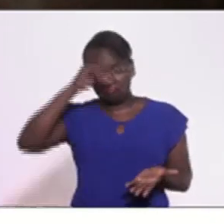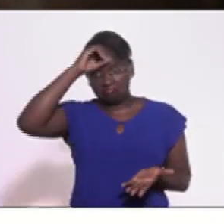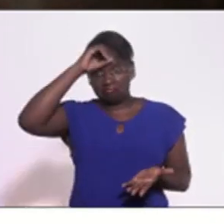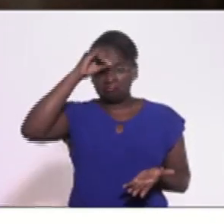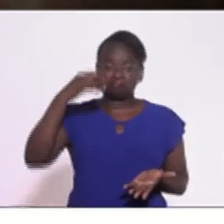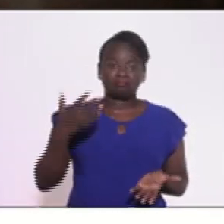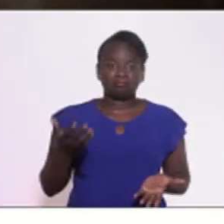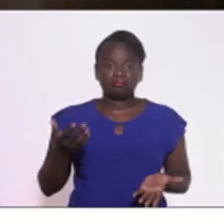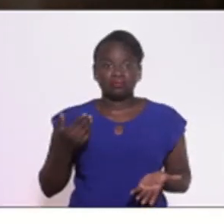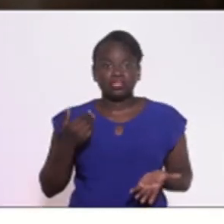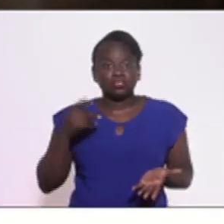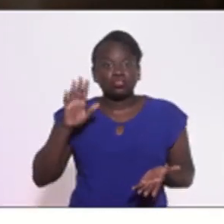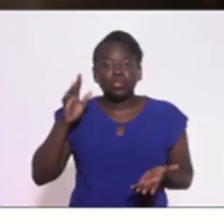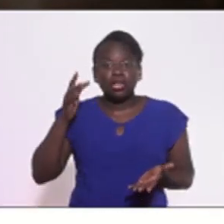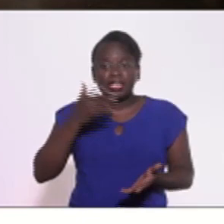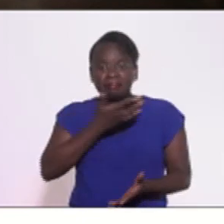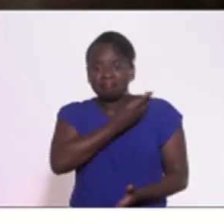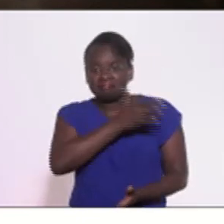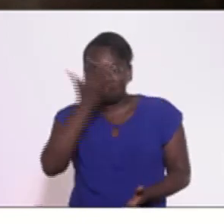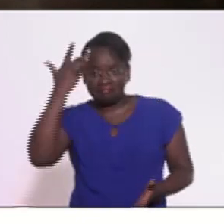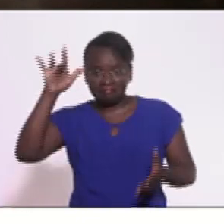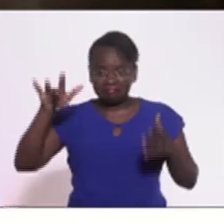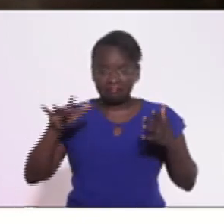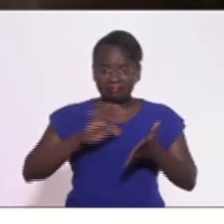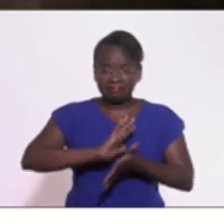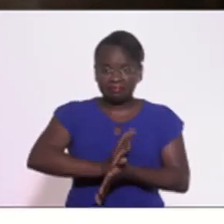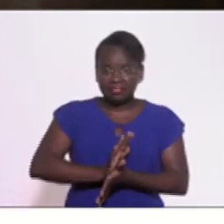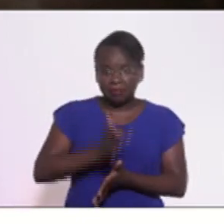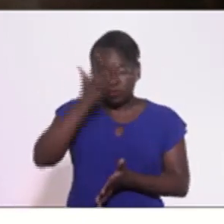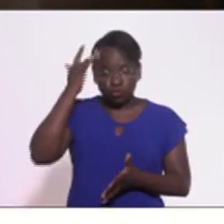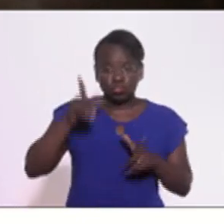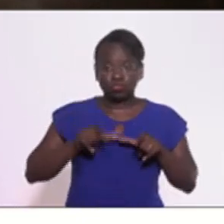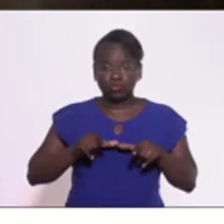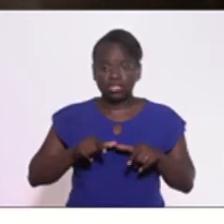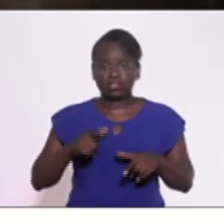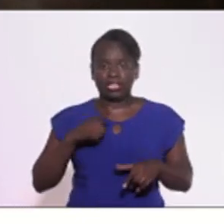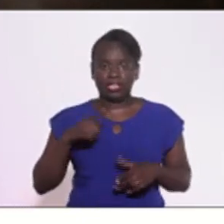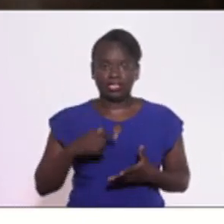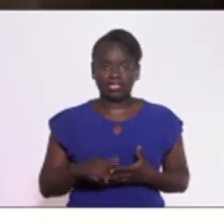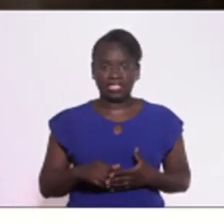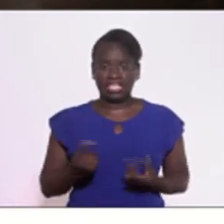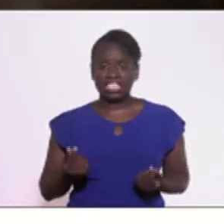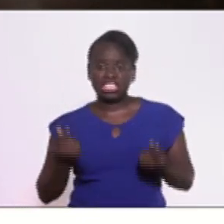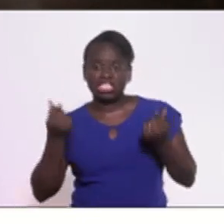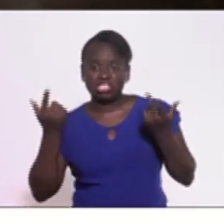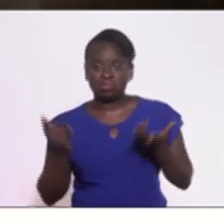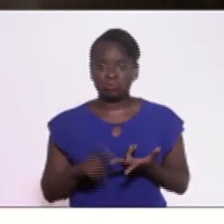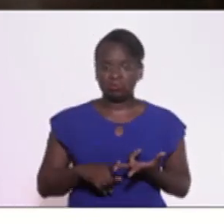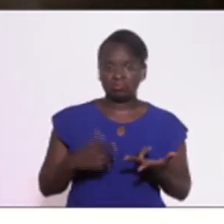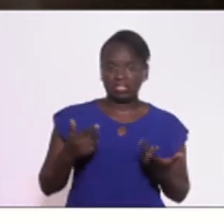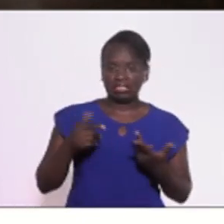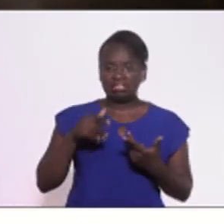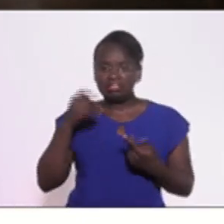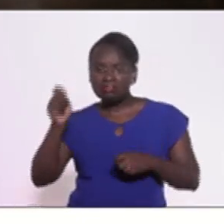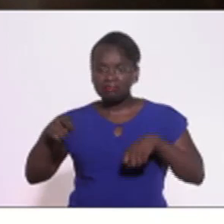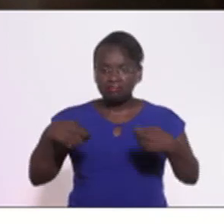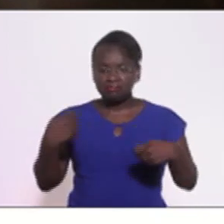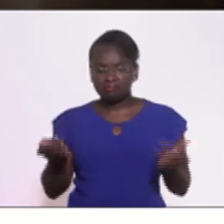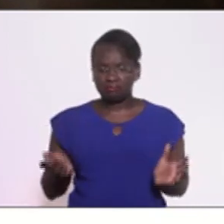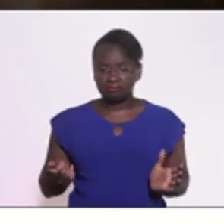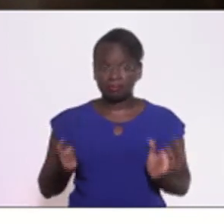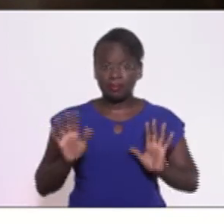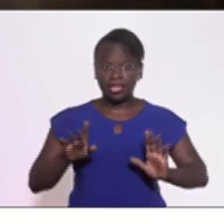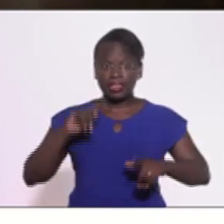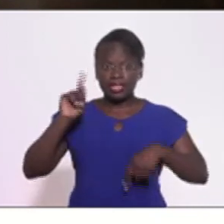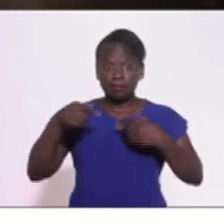tinha todos aqueles preconceitos que se tinham de judeu. Tá? Judeu é rico, judeu é isso, judeu é aquilo. Quando